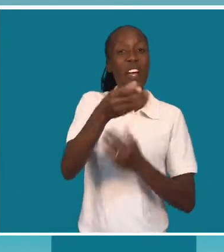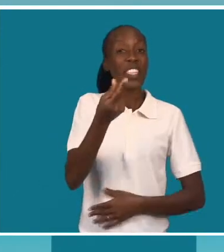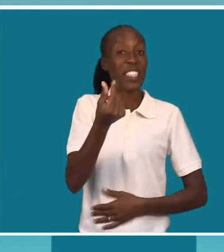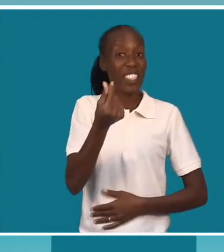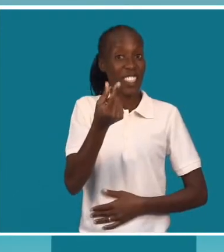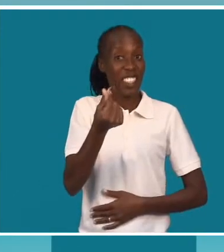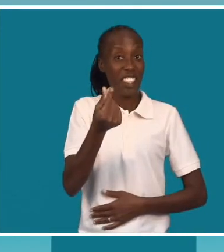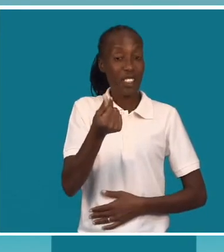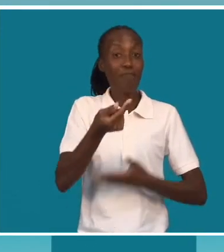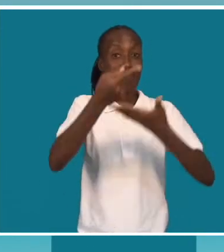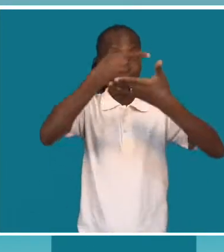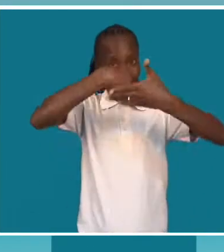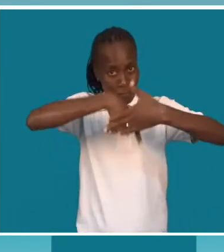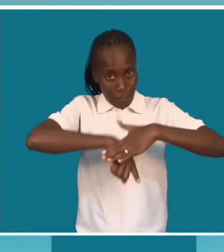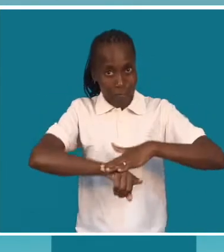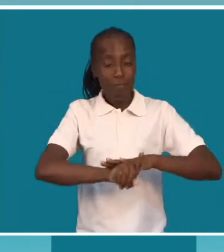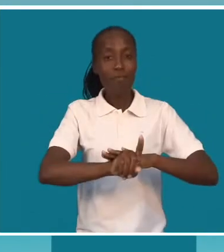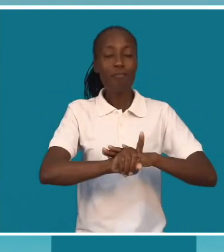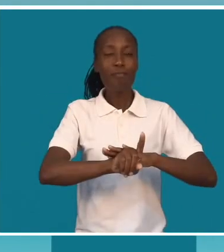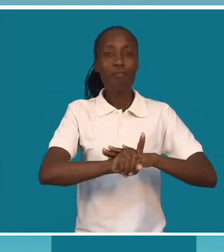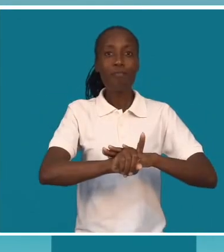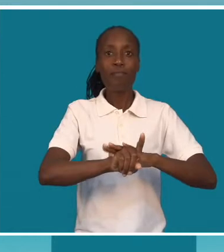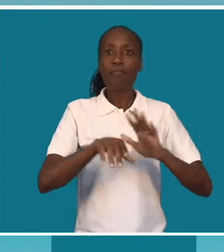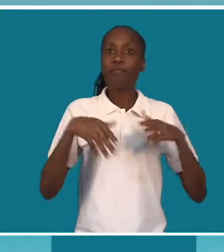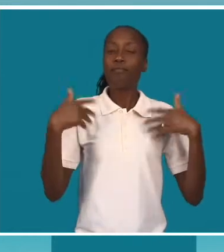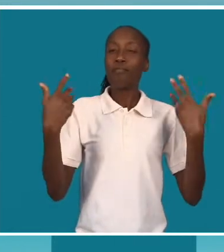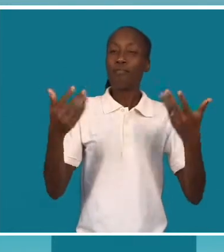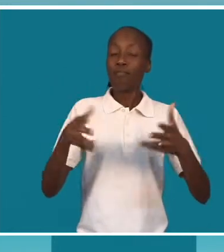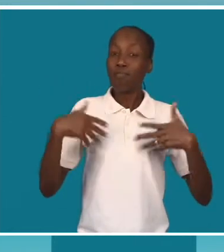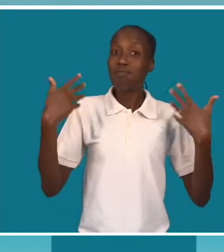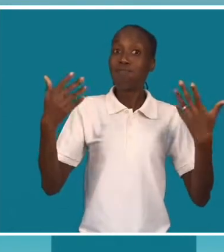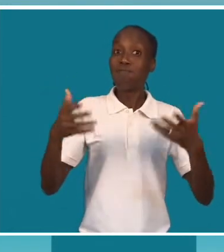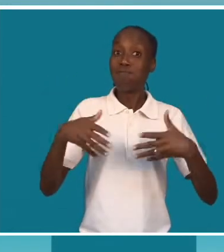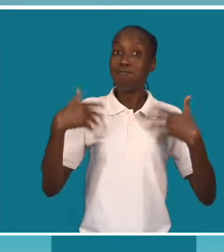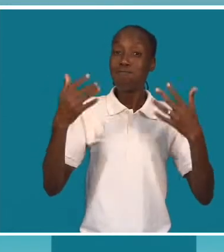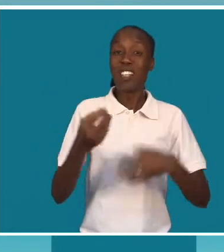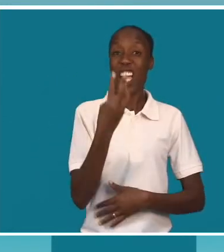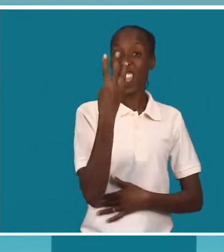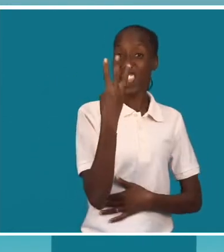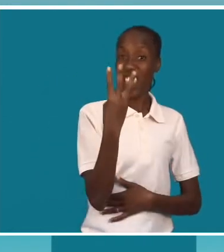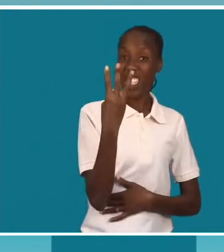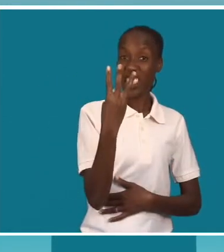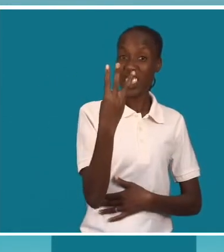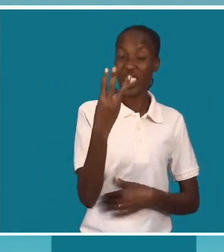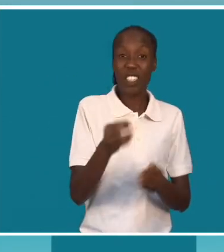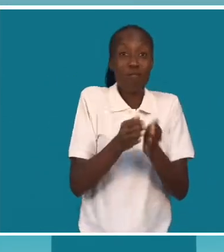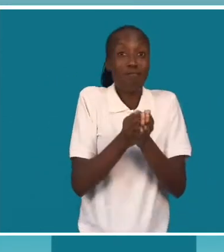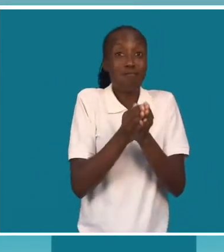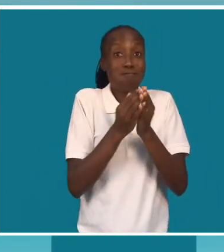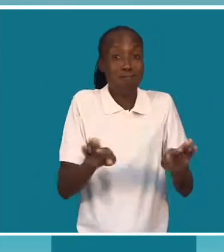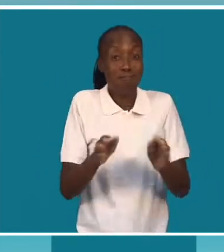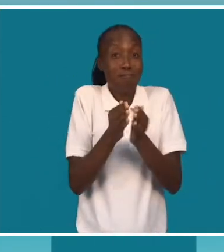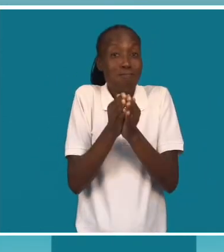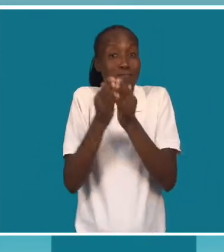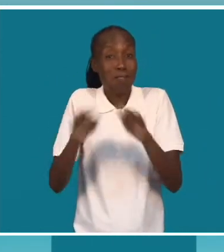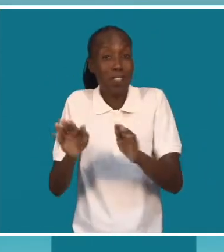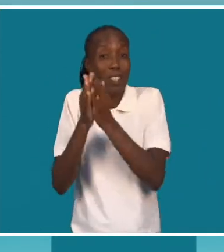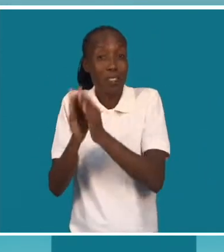Recorri, foram três curandeiros